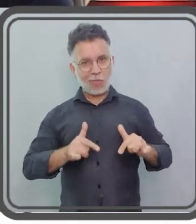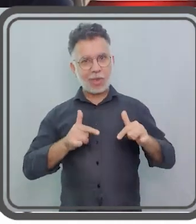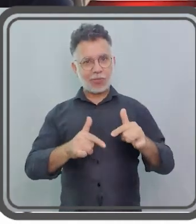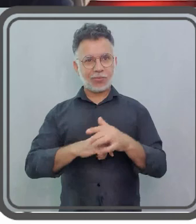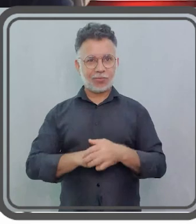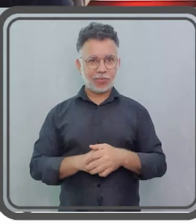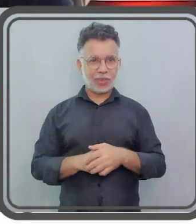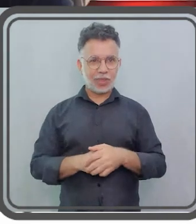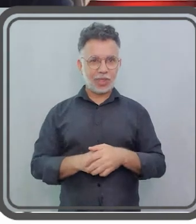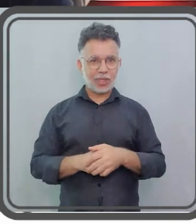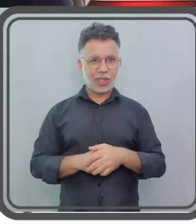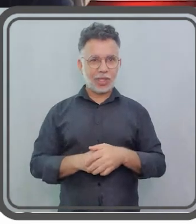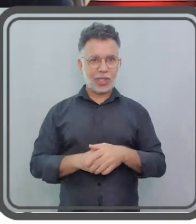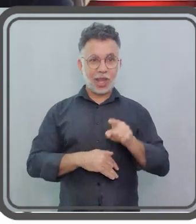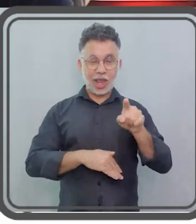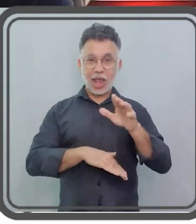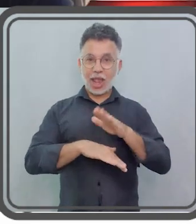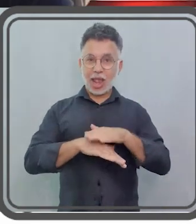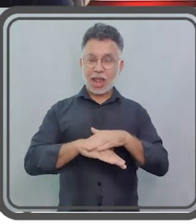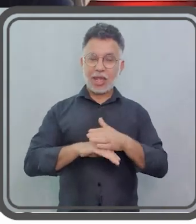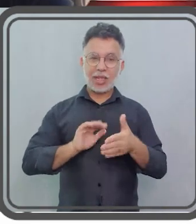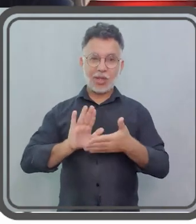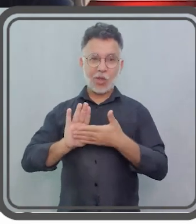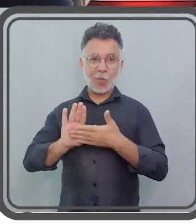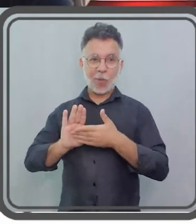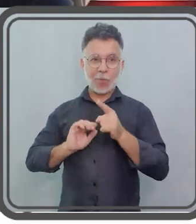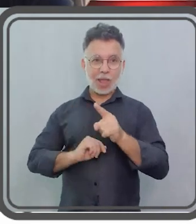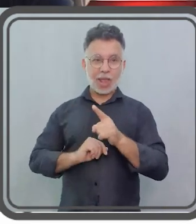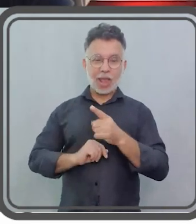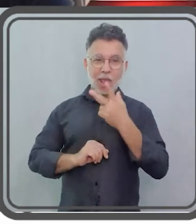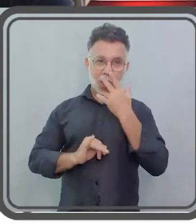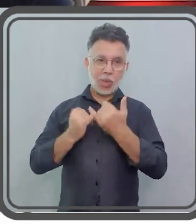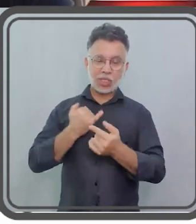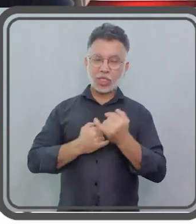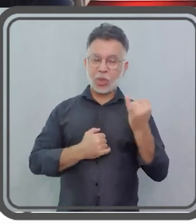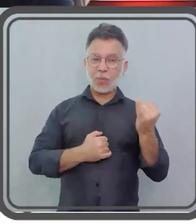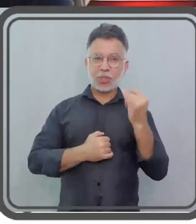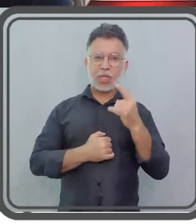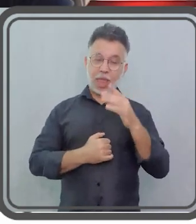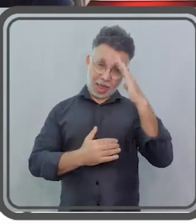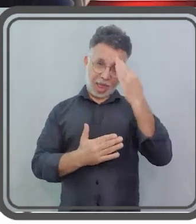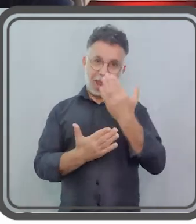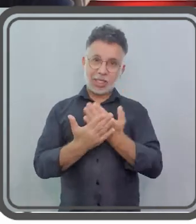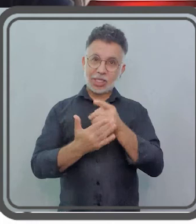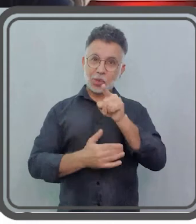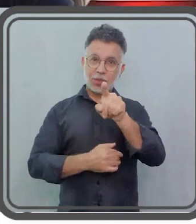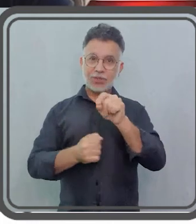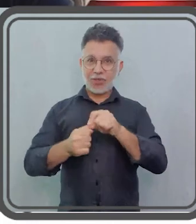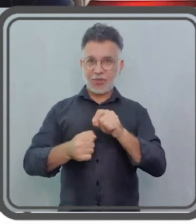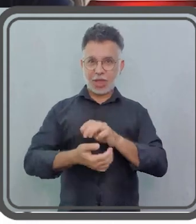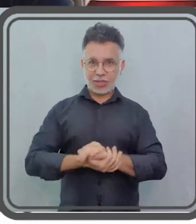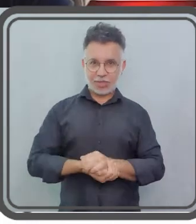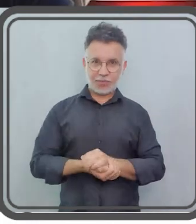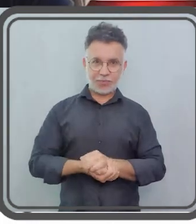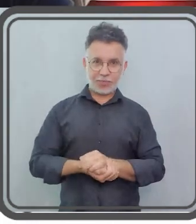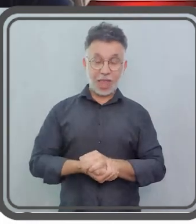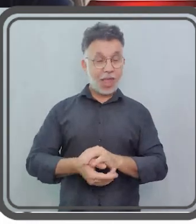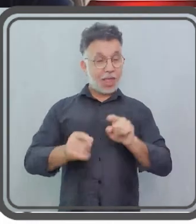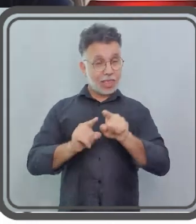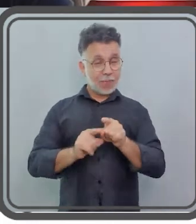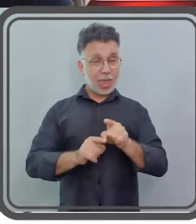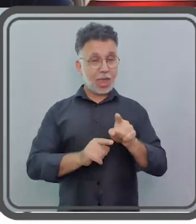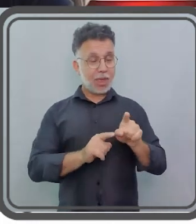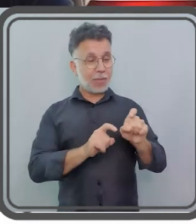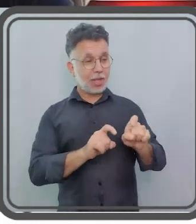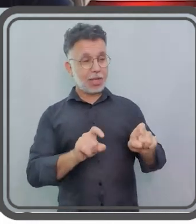sempre acreditei o que propus. Então, acho que é importante, falei, é acreditar no que você faz. E também para aqueles